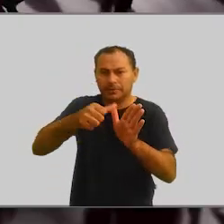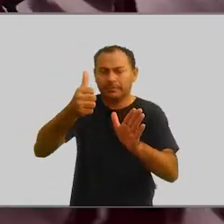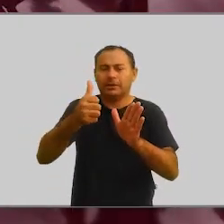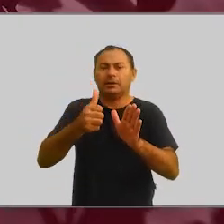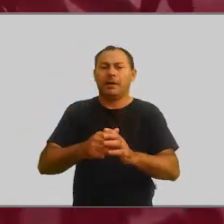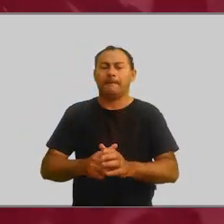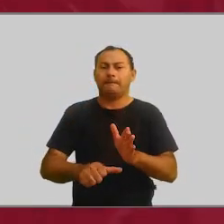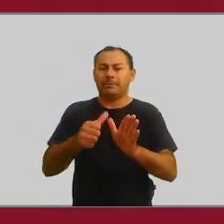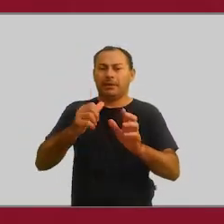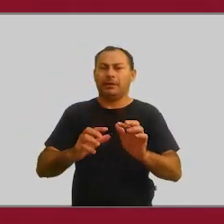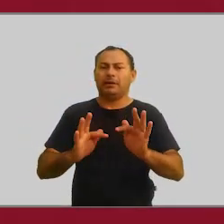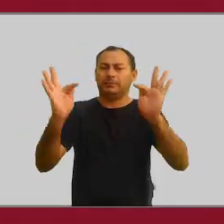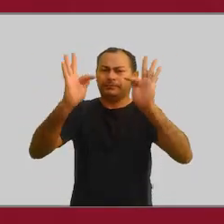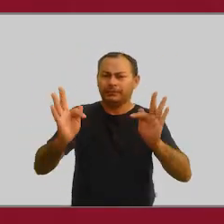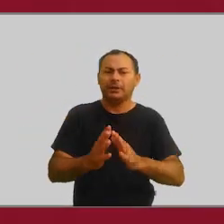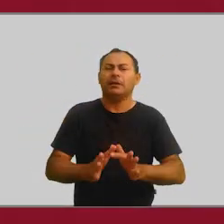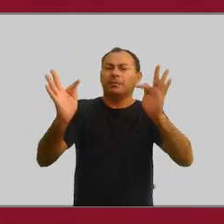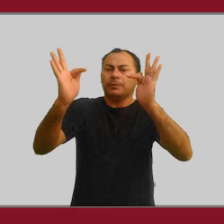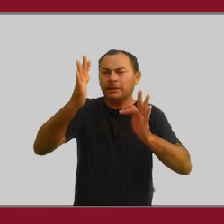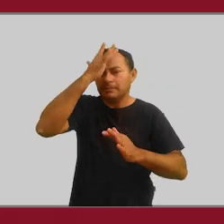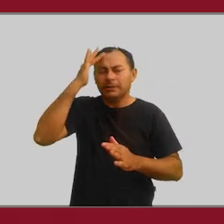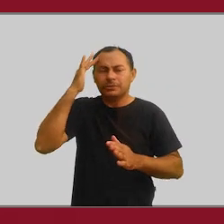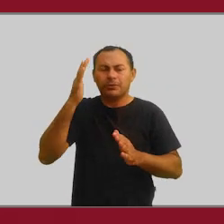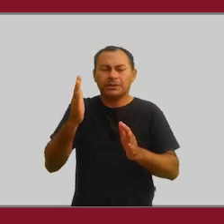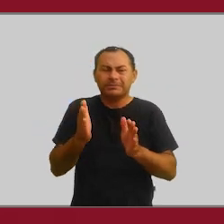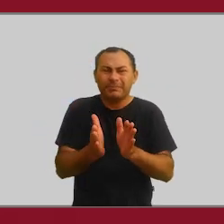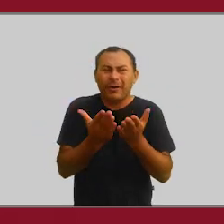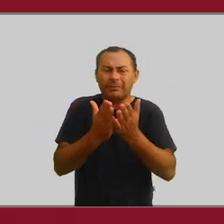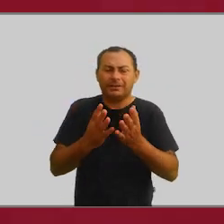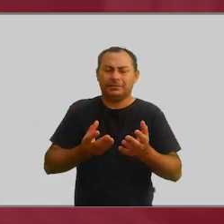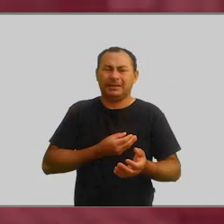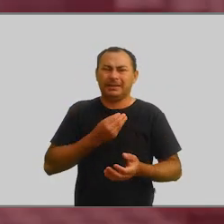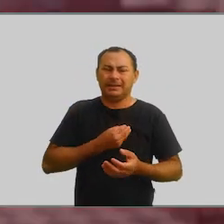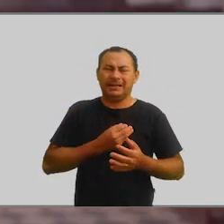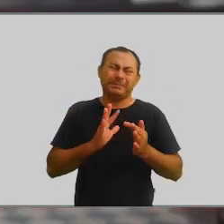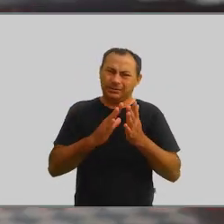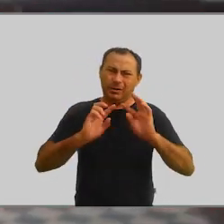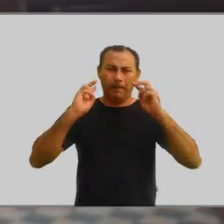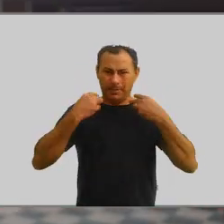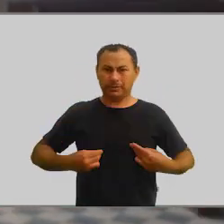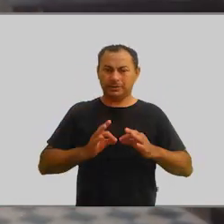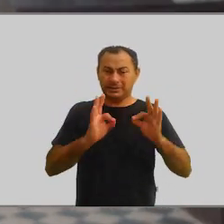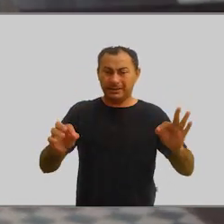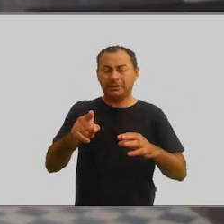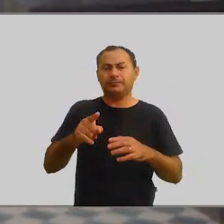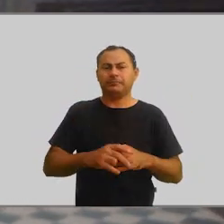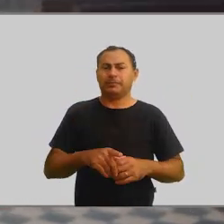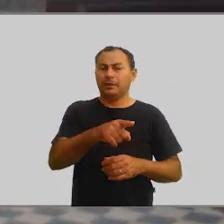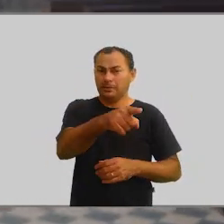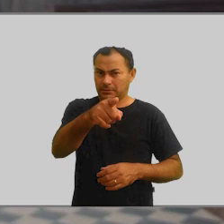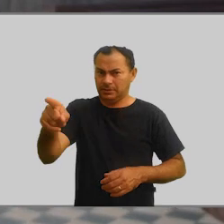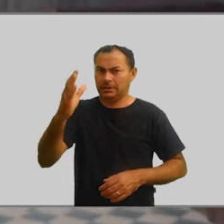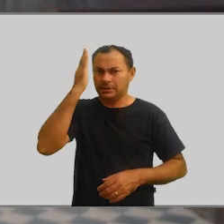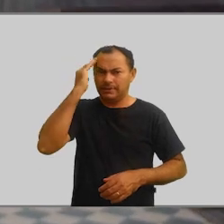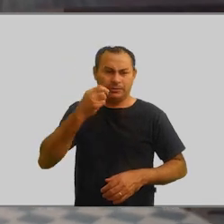primeira bem-aventurança. Bem-aventurados os pobres em espírito. Vocês precisam saber que vocês